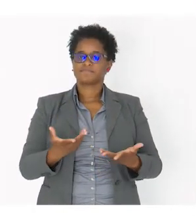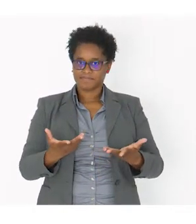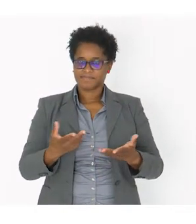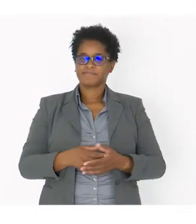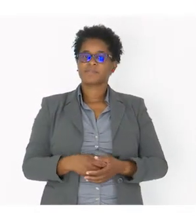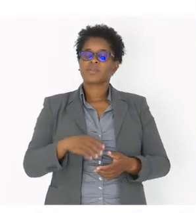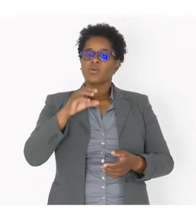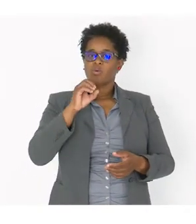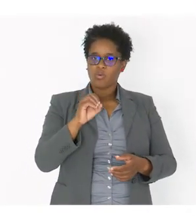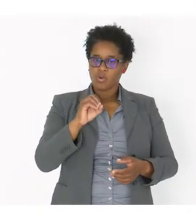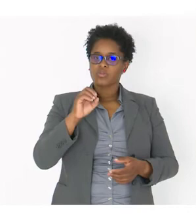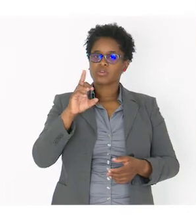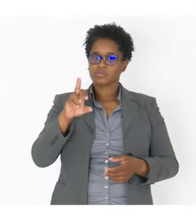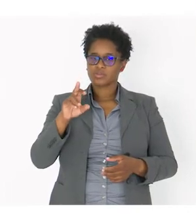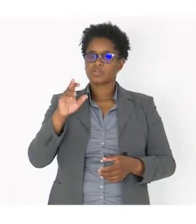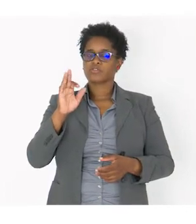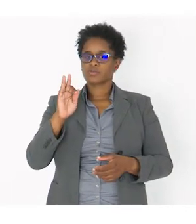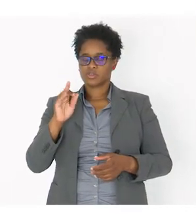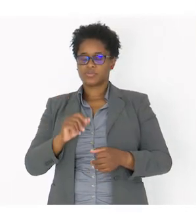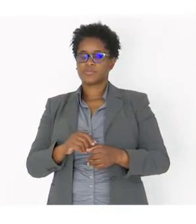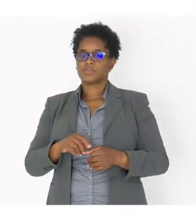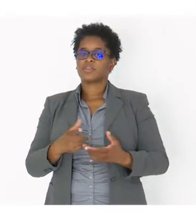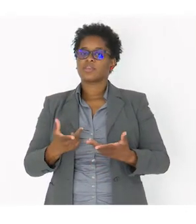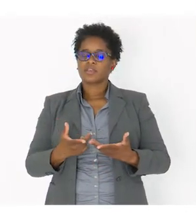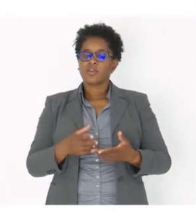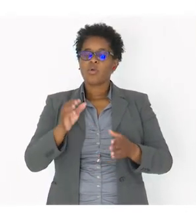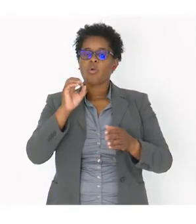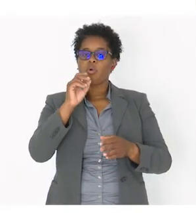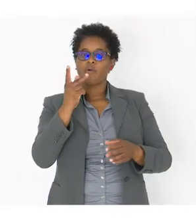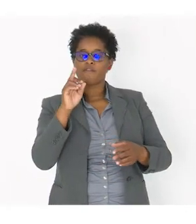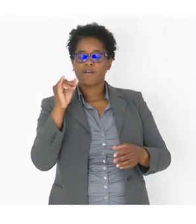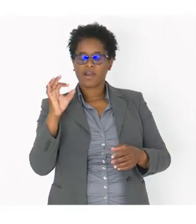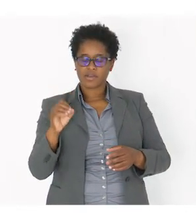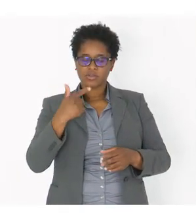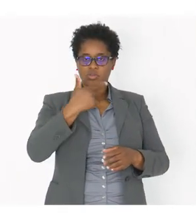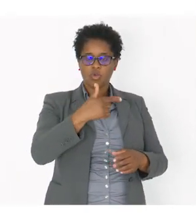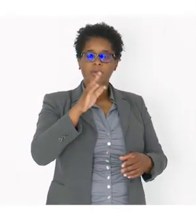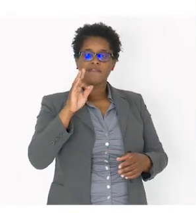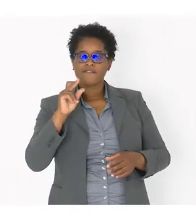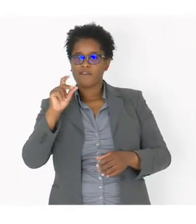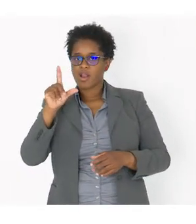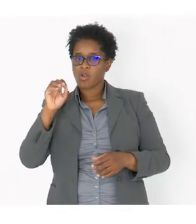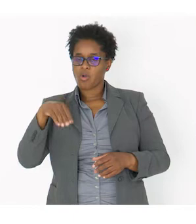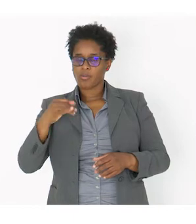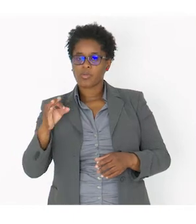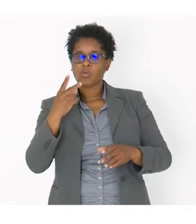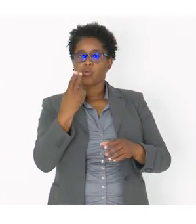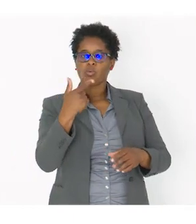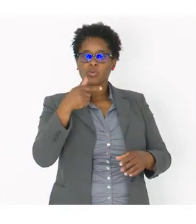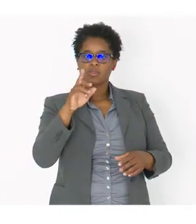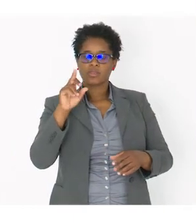verdade, os órgãos reprodutores femininos são os ovários, as trompas de falópio, o útero e